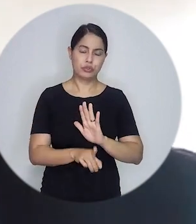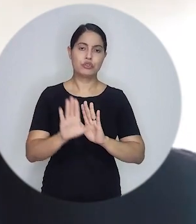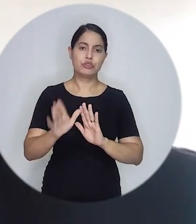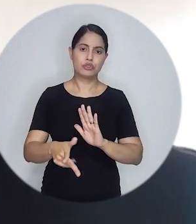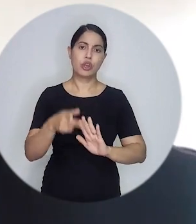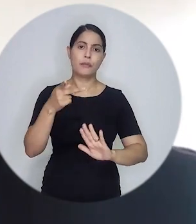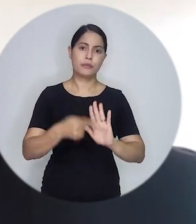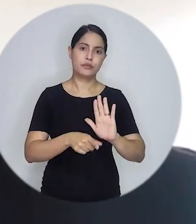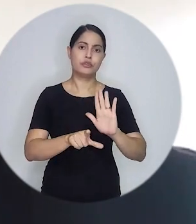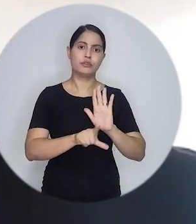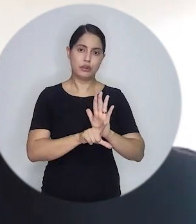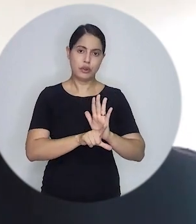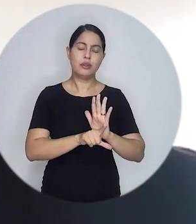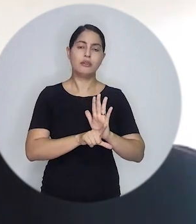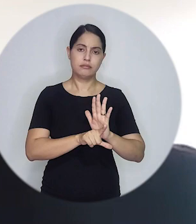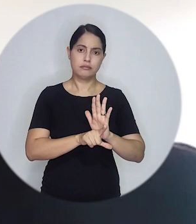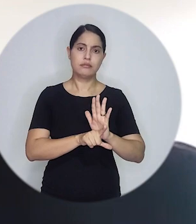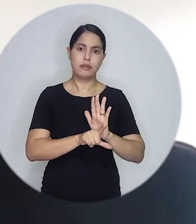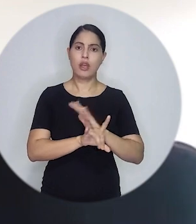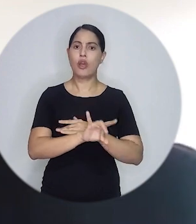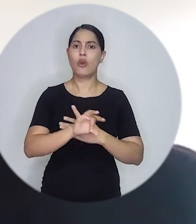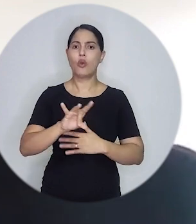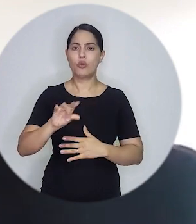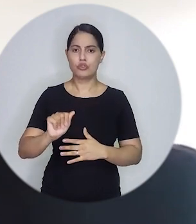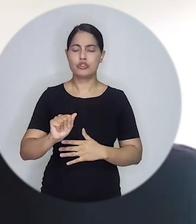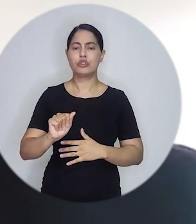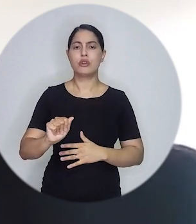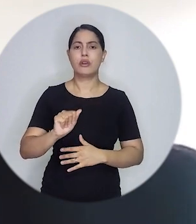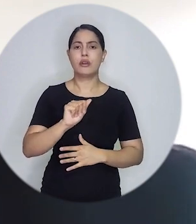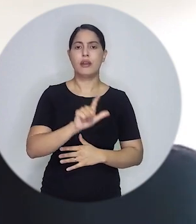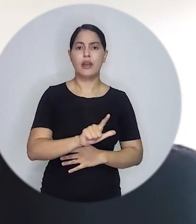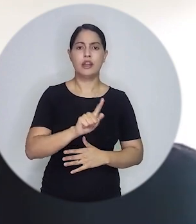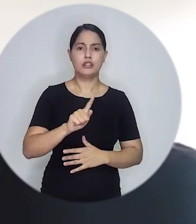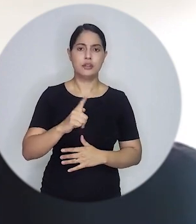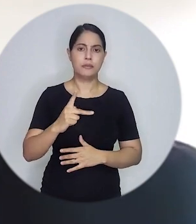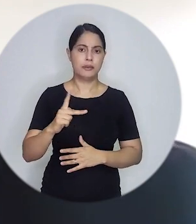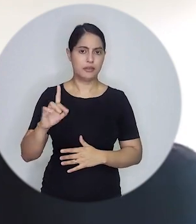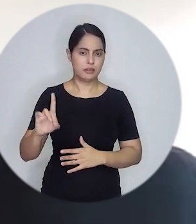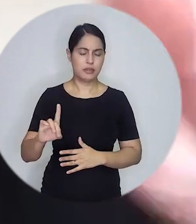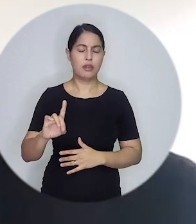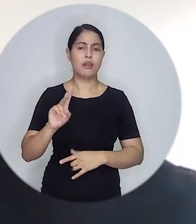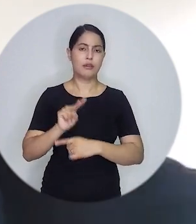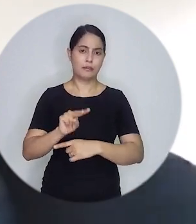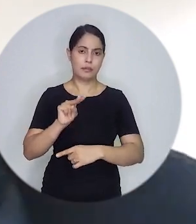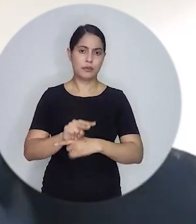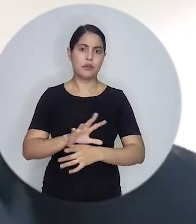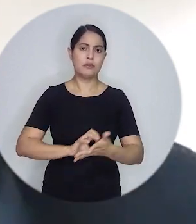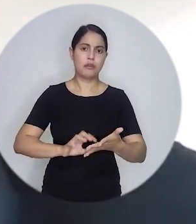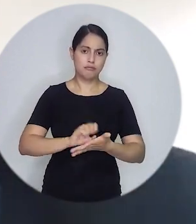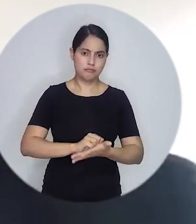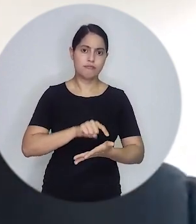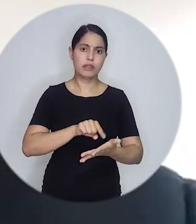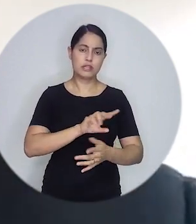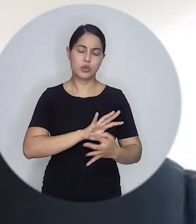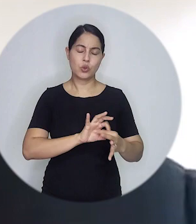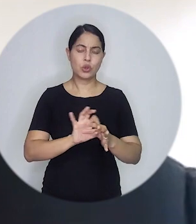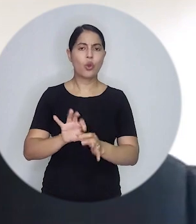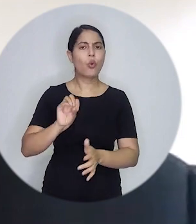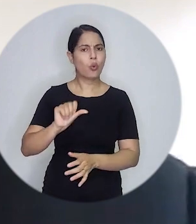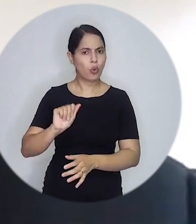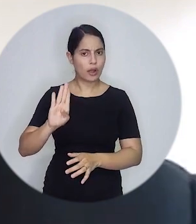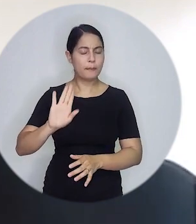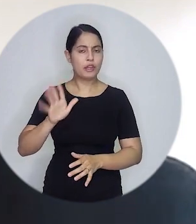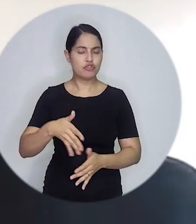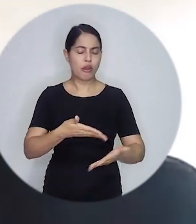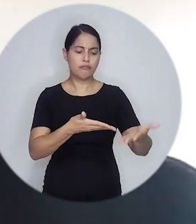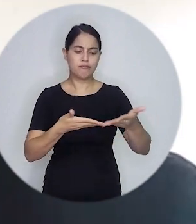diretoria o apoio ao projeto de lei que institui o Dia Nacional da Proteção de Dados, que seria hoje. A OAB já está